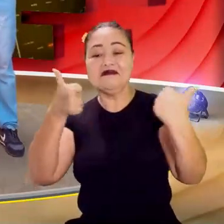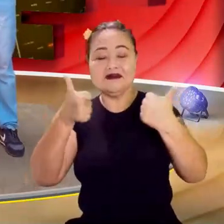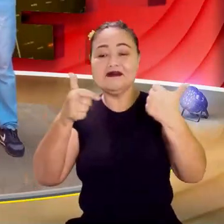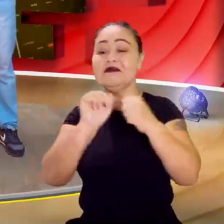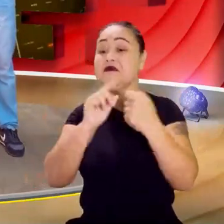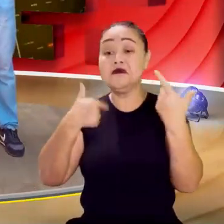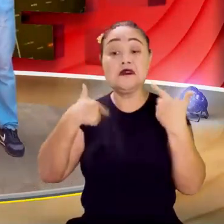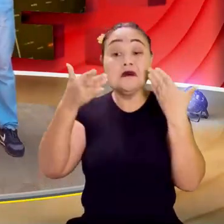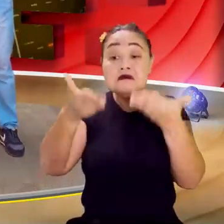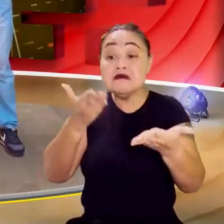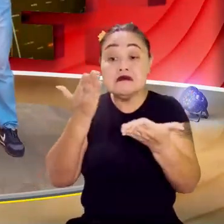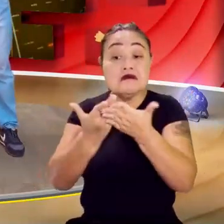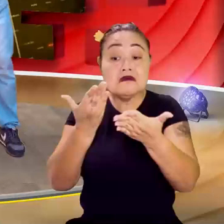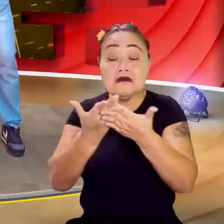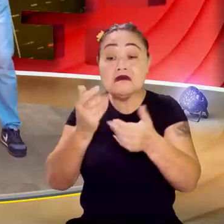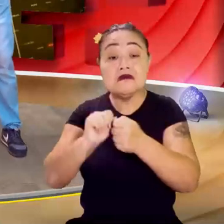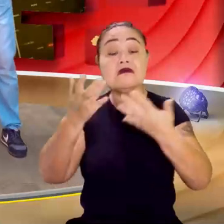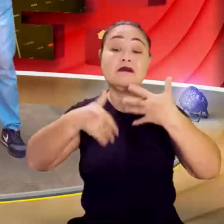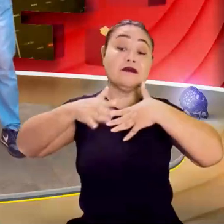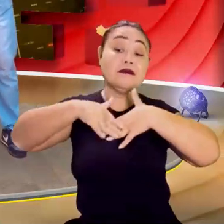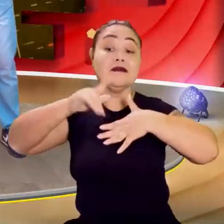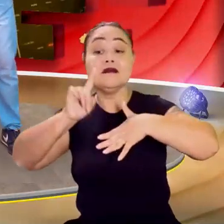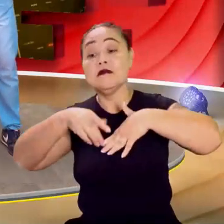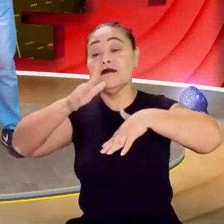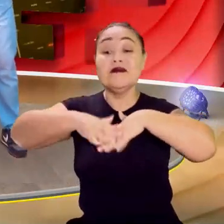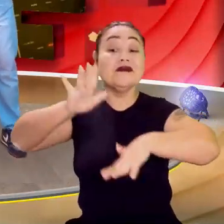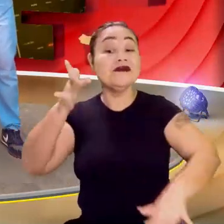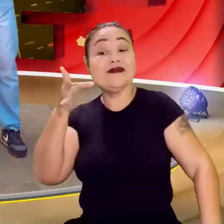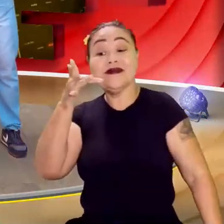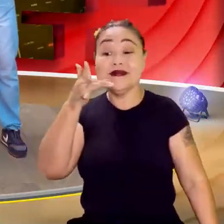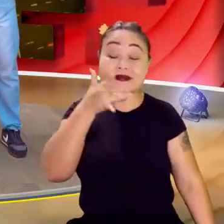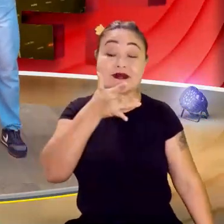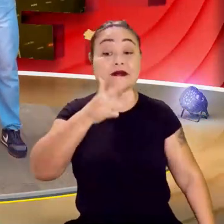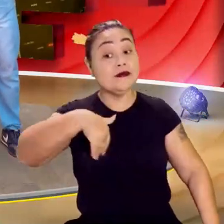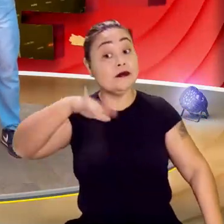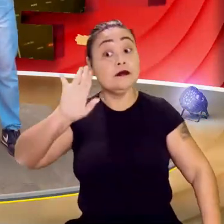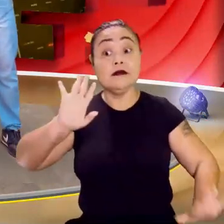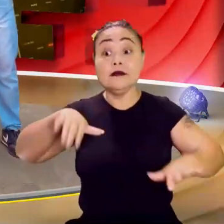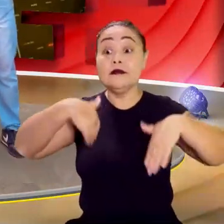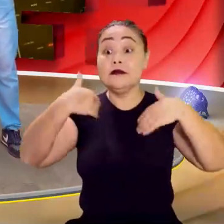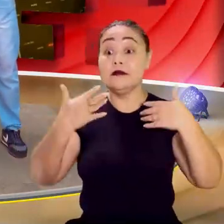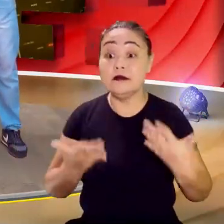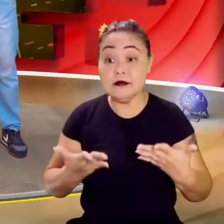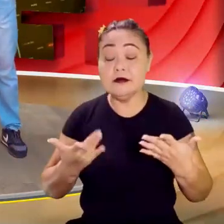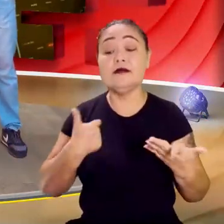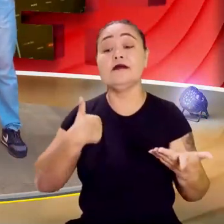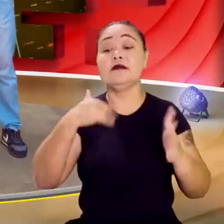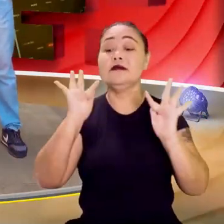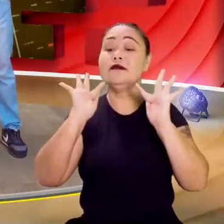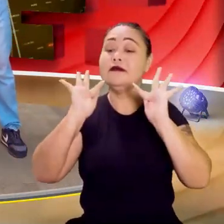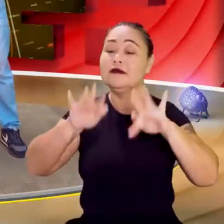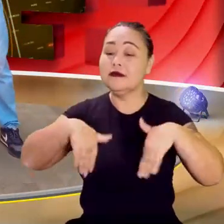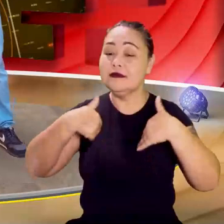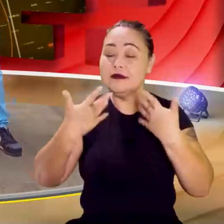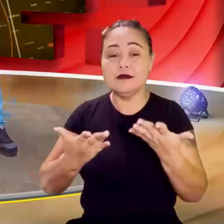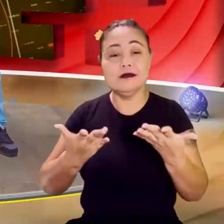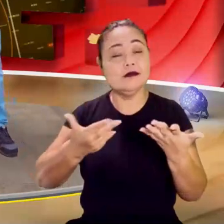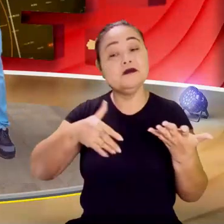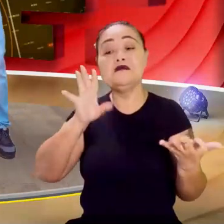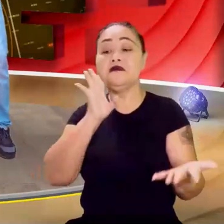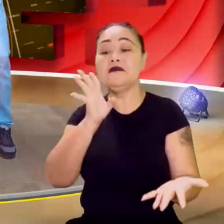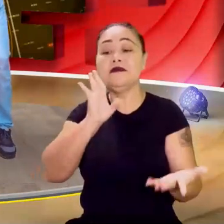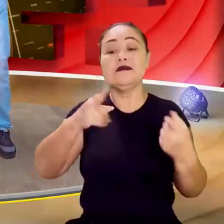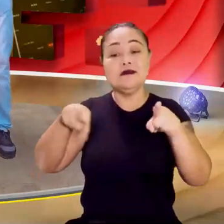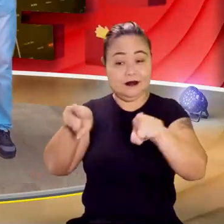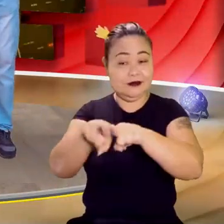7 cabeças, né? E assim, matemática é mais gostoso. Então, a gente vai encerrar de uma maneira muito